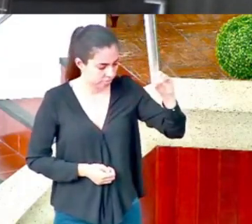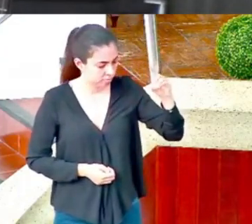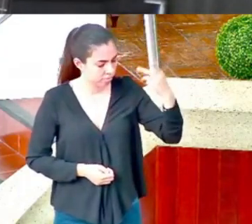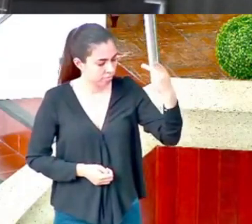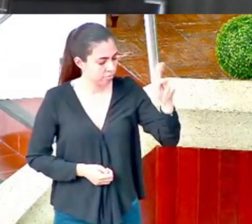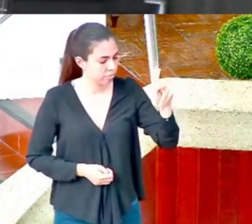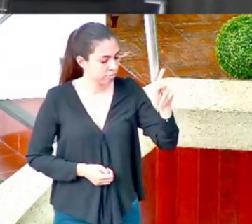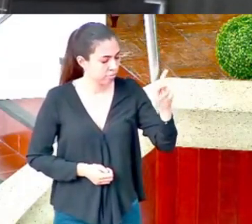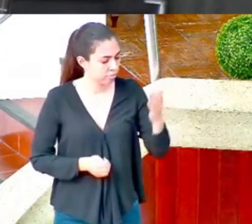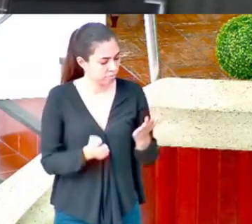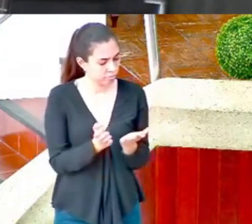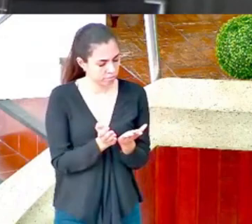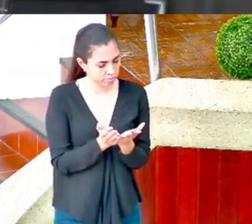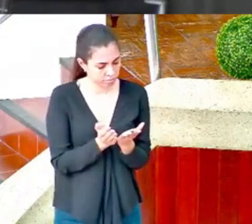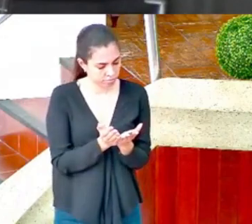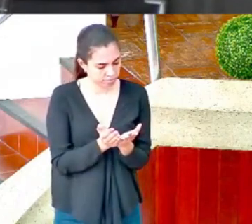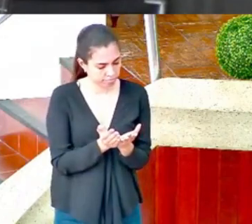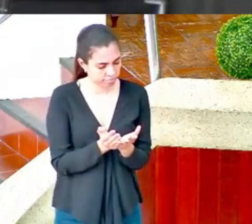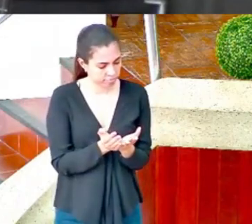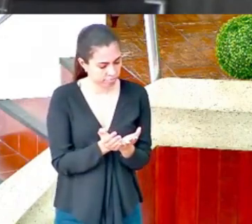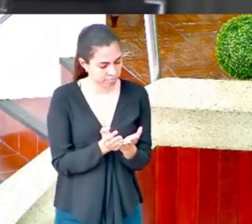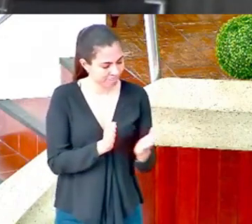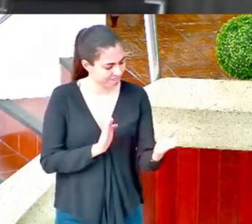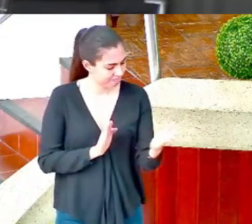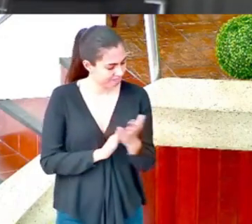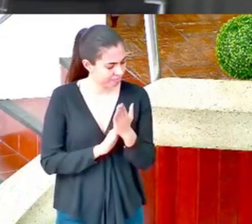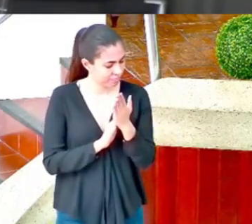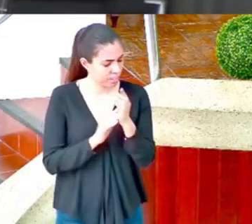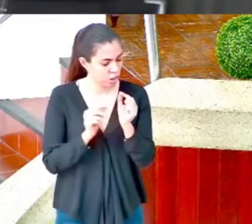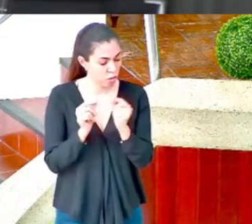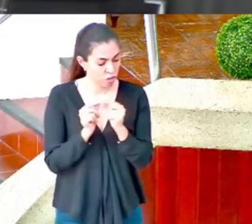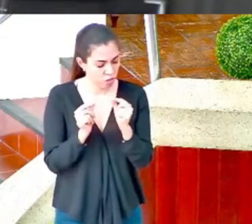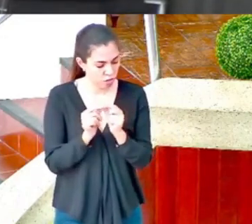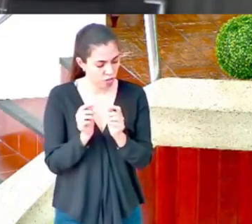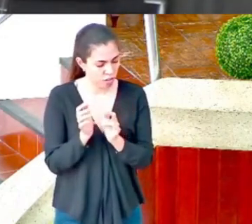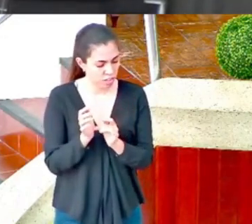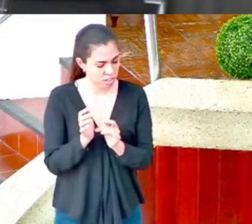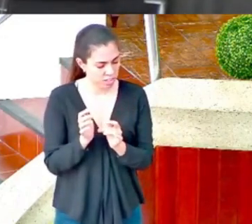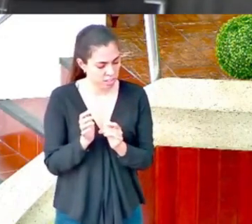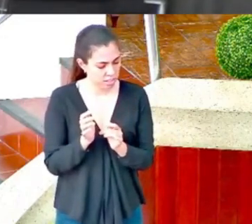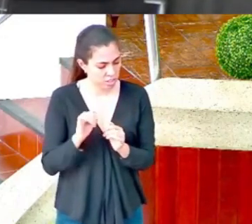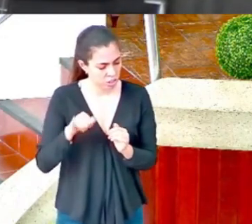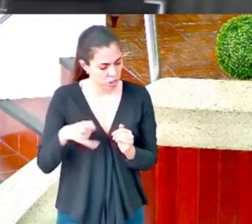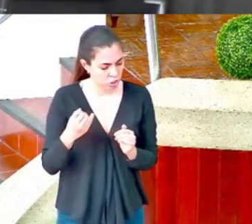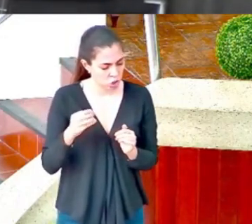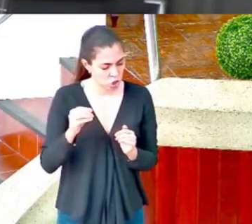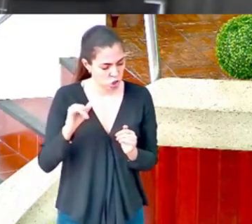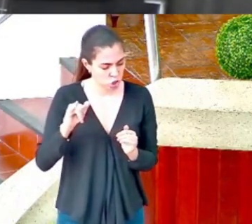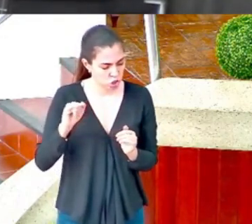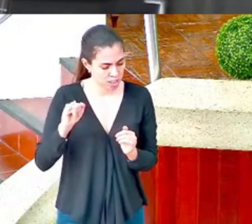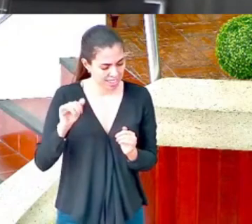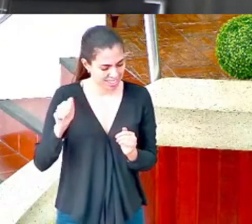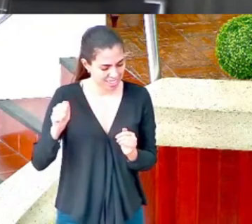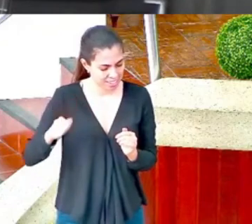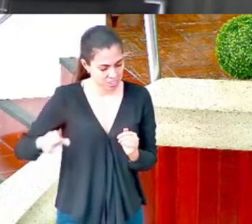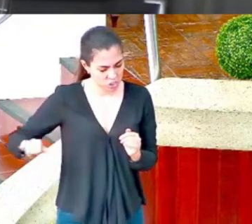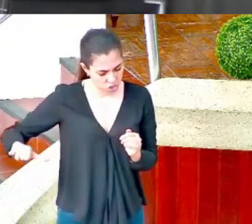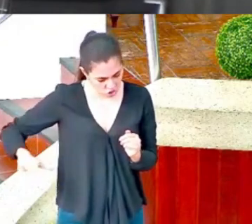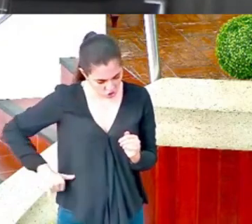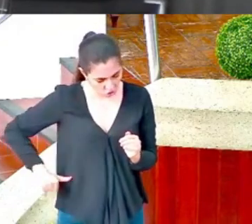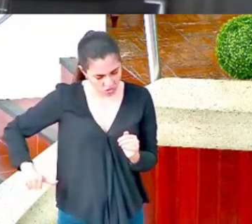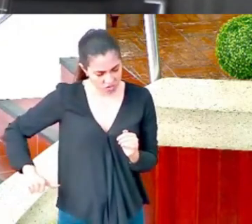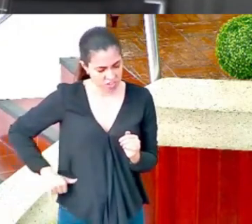palavra impactou Josias e fê-lo sofrer. O sofrimento de Josias não